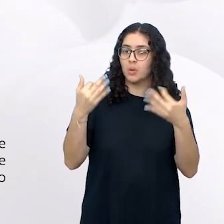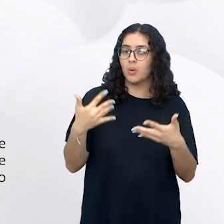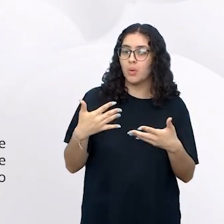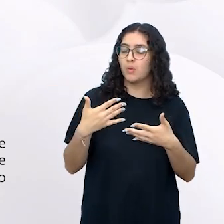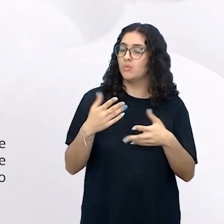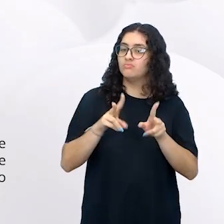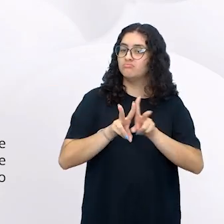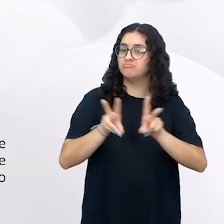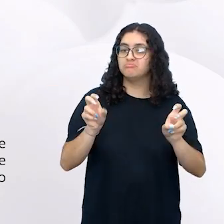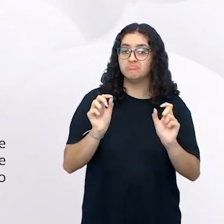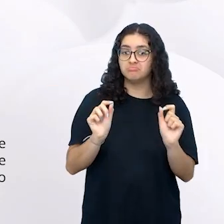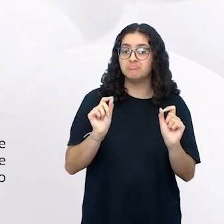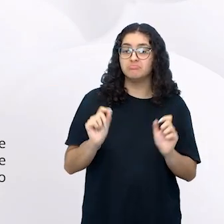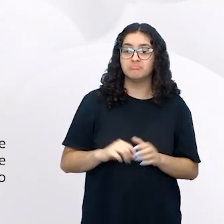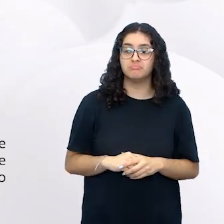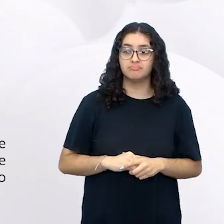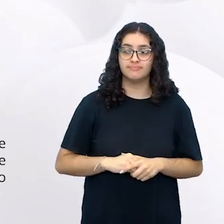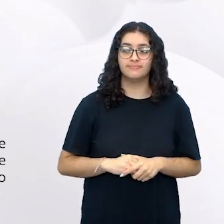pouquinho sobre